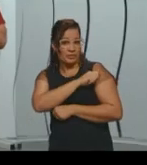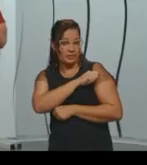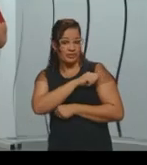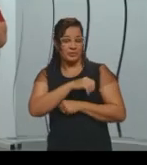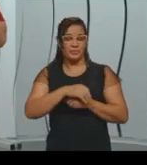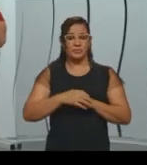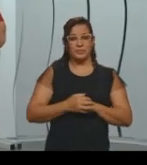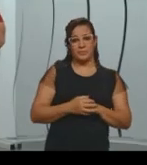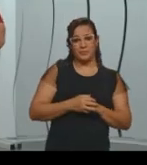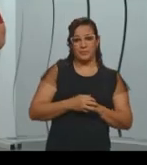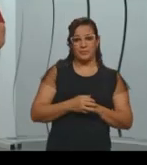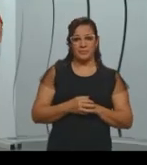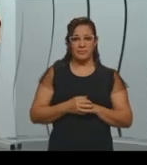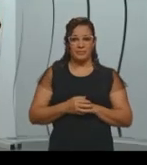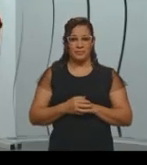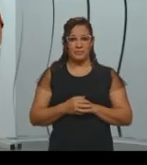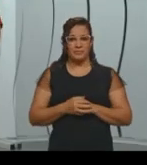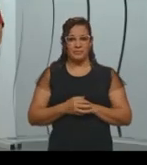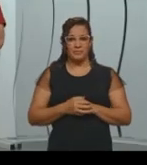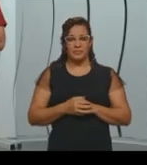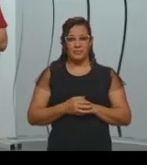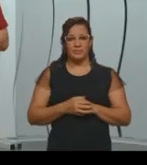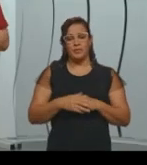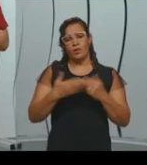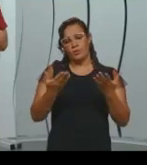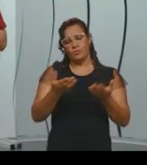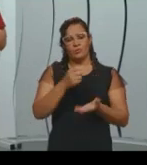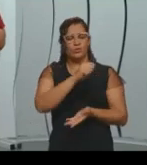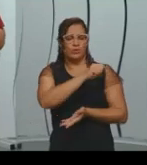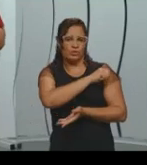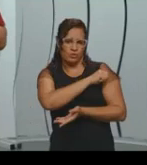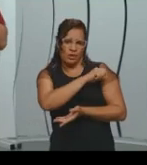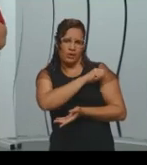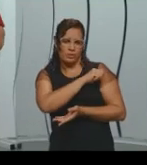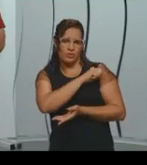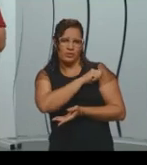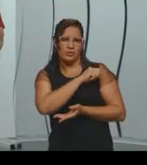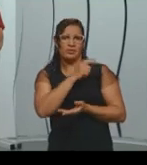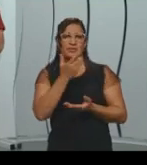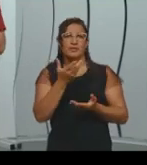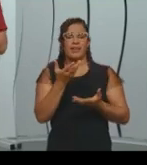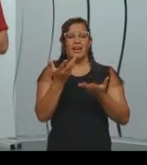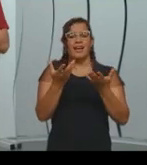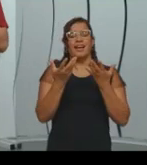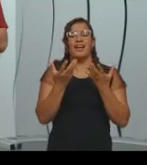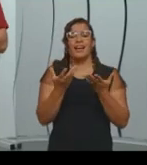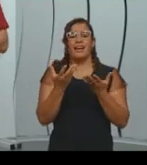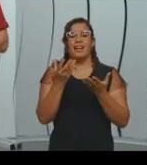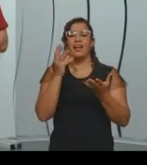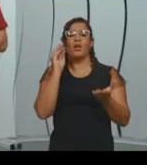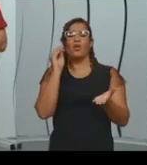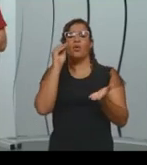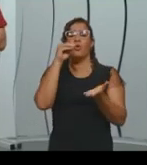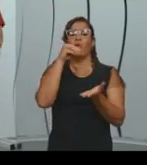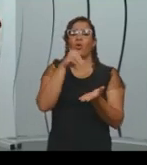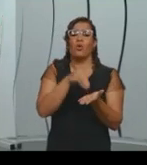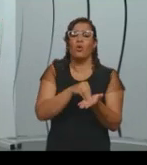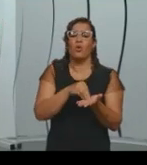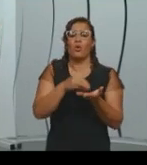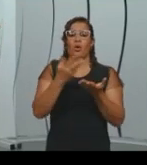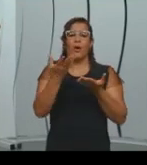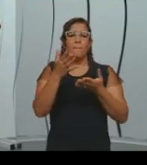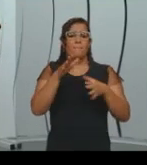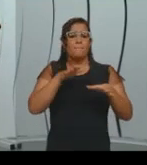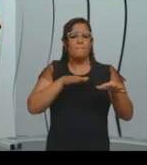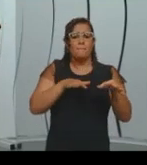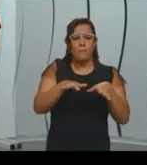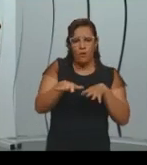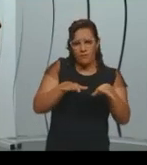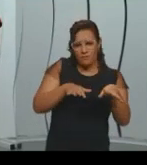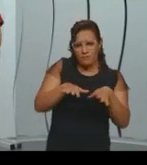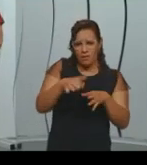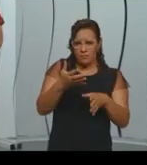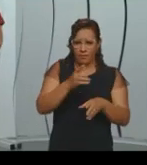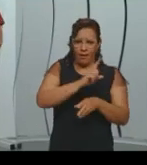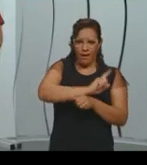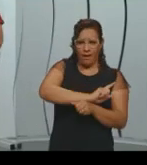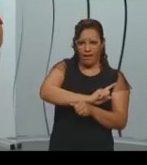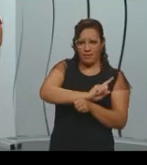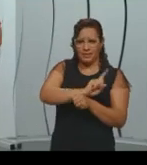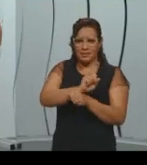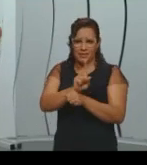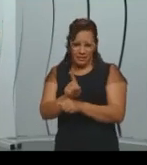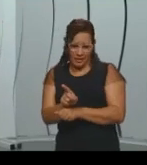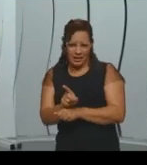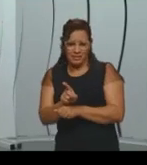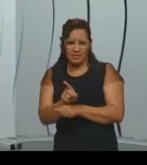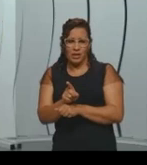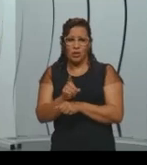Frequentemente, os estudantes, os alunos, eles acabam querendo classificar o movimento através da aceleração,